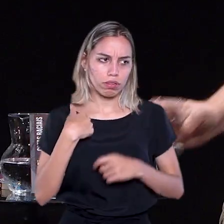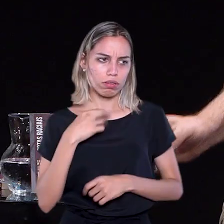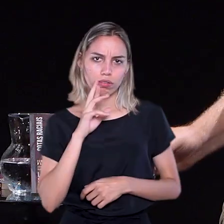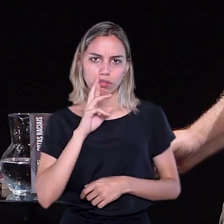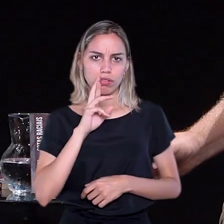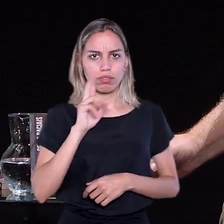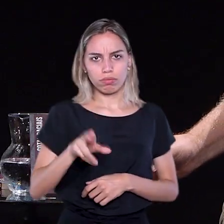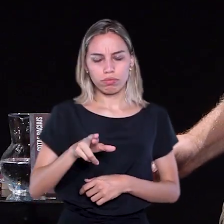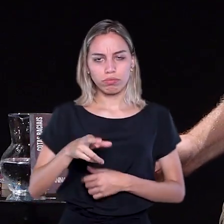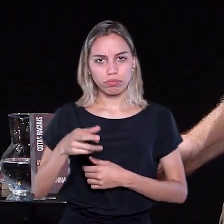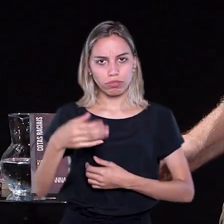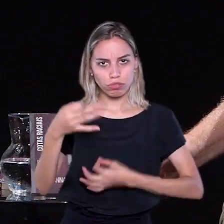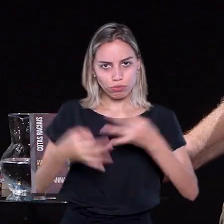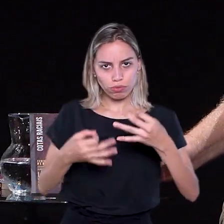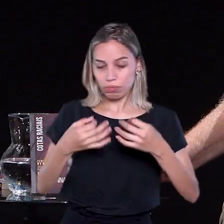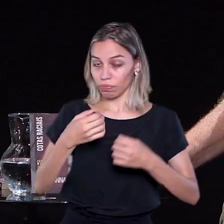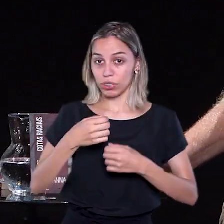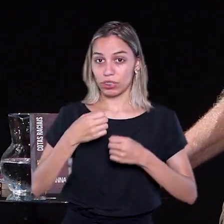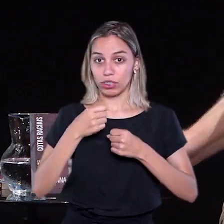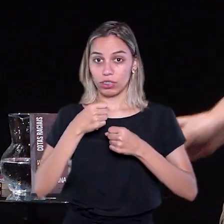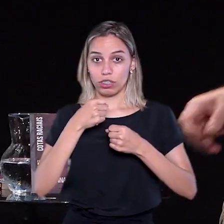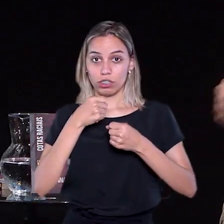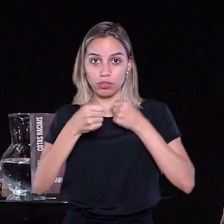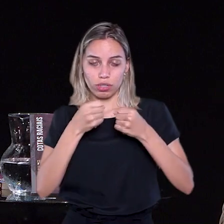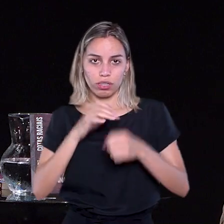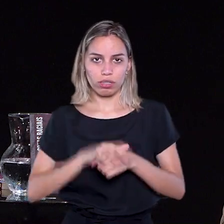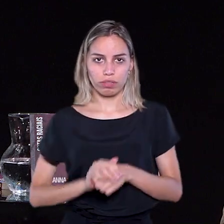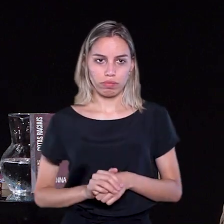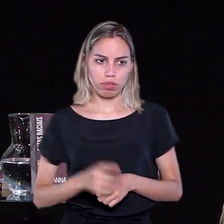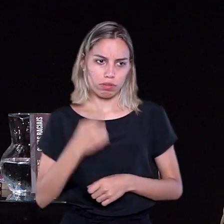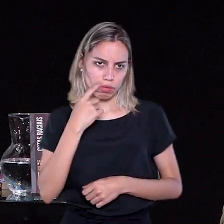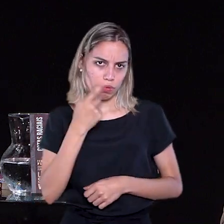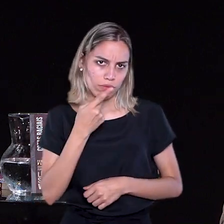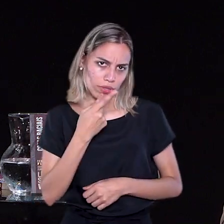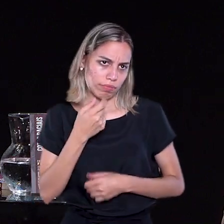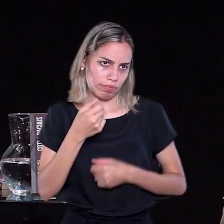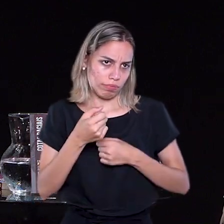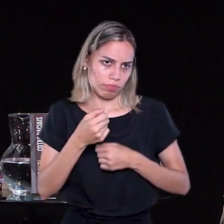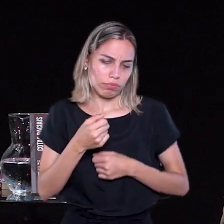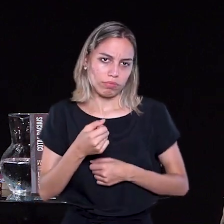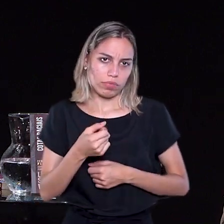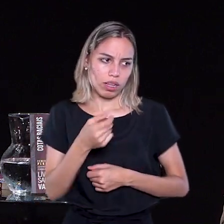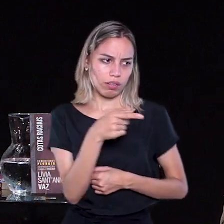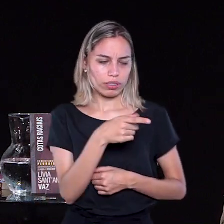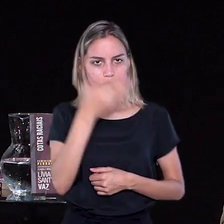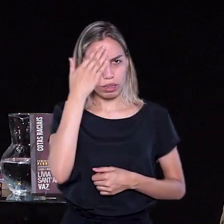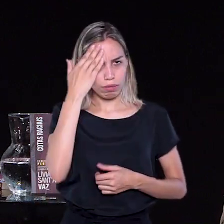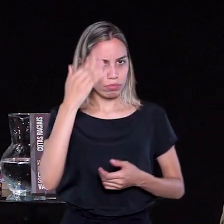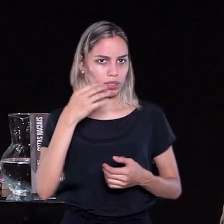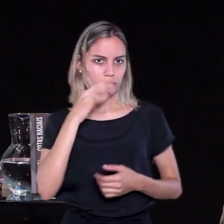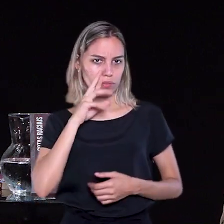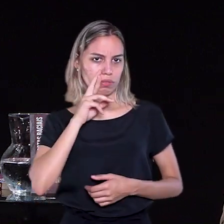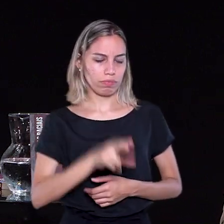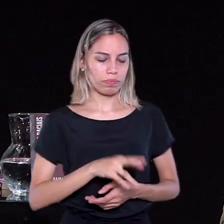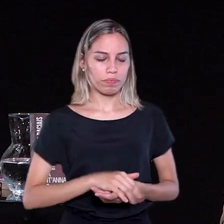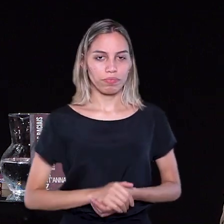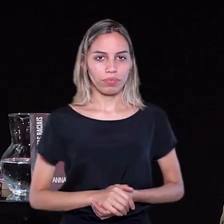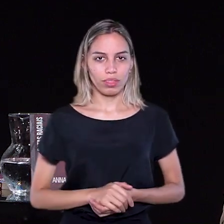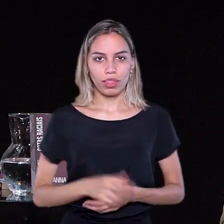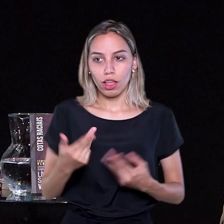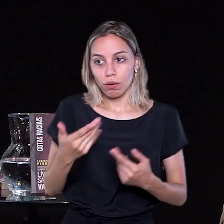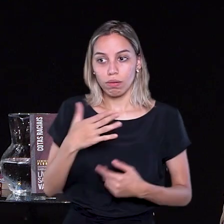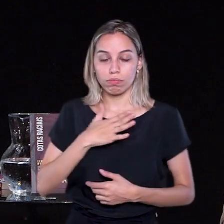respondi jornalista, sim. Segundo ele, eu tinha a resposta pronta para tudo. Igual minhas filhas, não por acaso. E a Ara Isadora. E ele